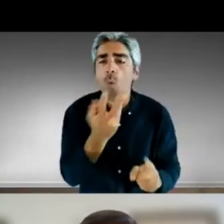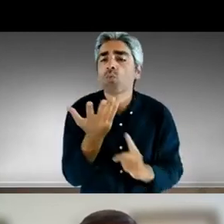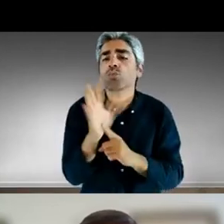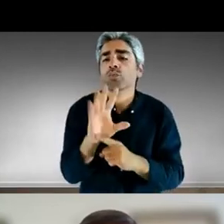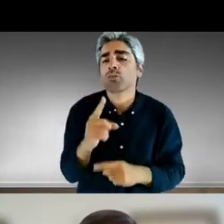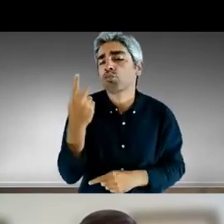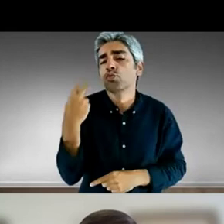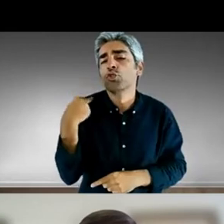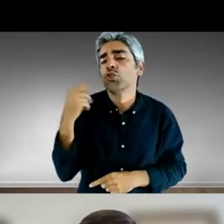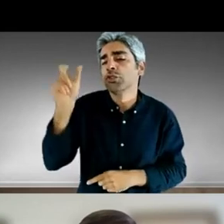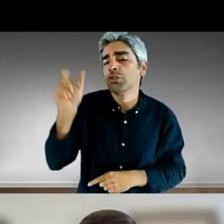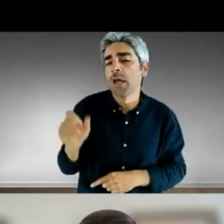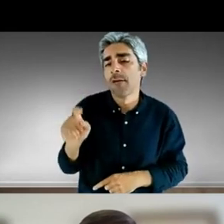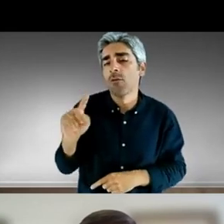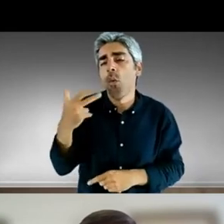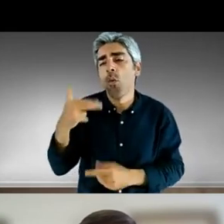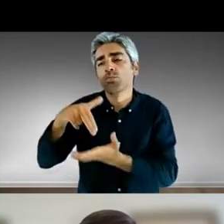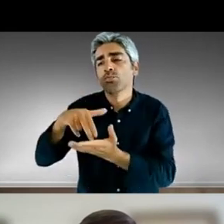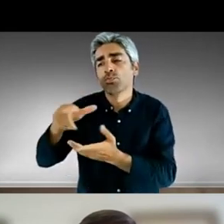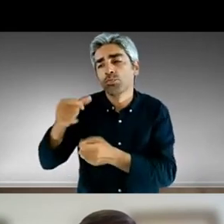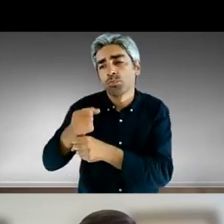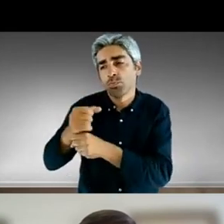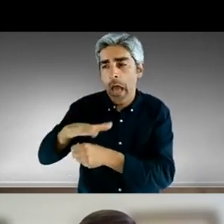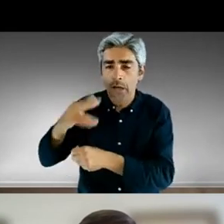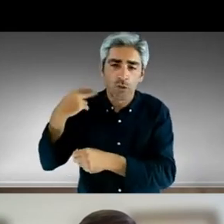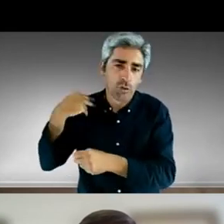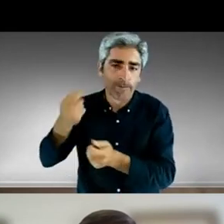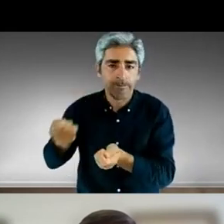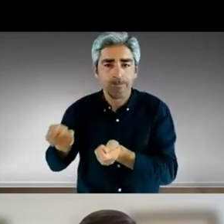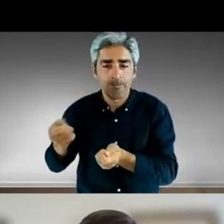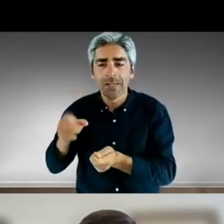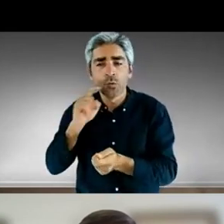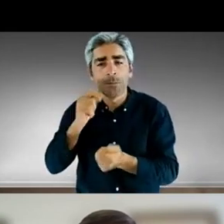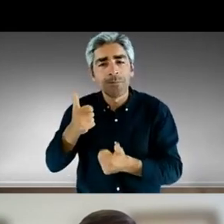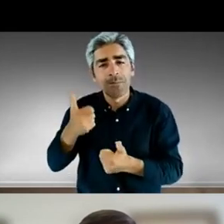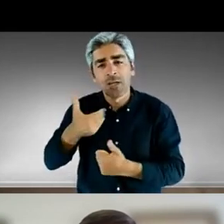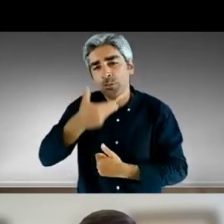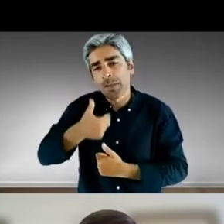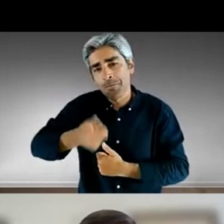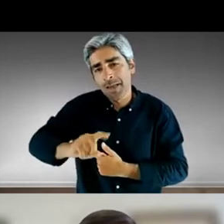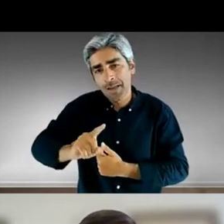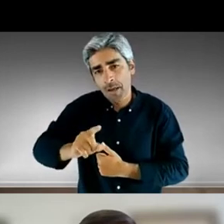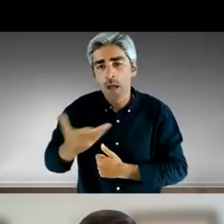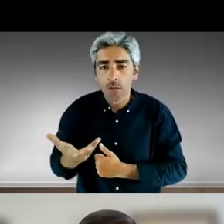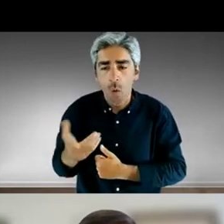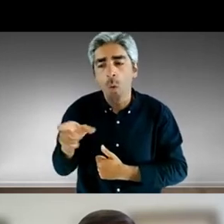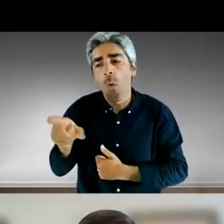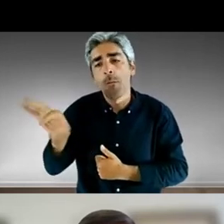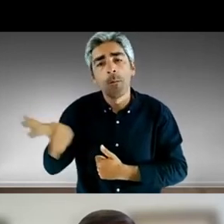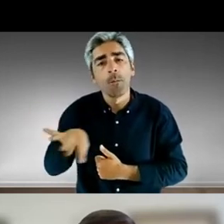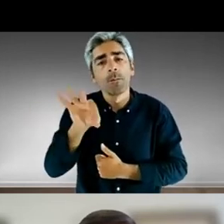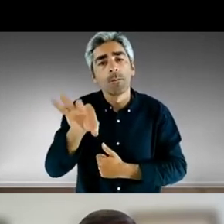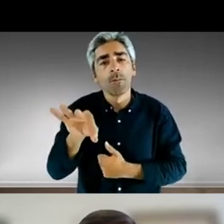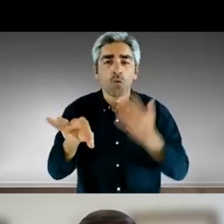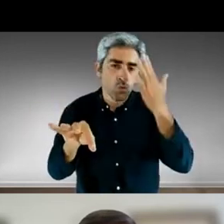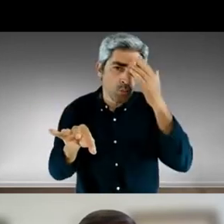um chefe ou de alguém com posições de chefia que tem pouca segurança ou pouca experiência, colocar números 2